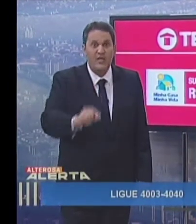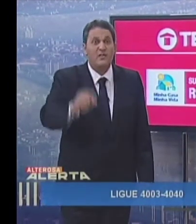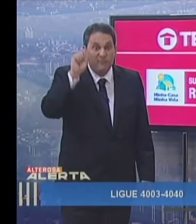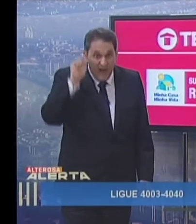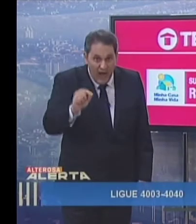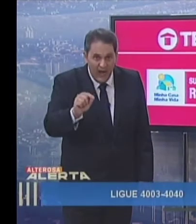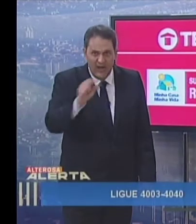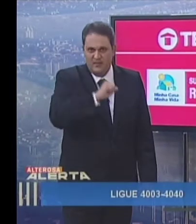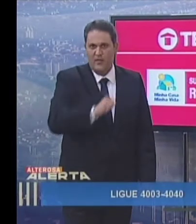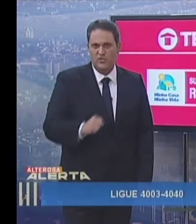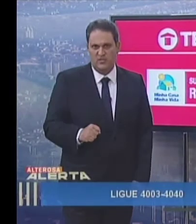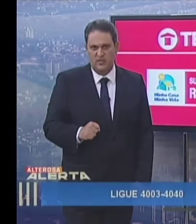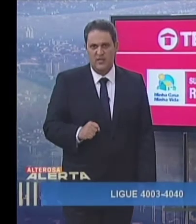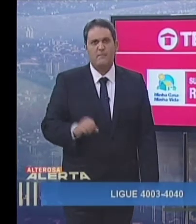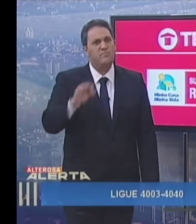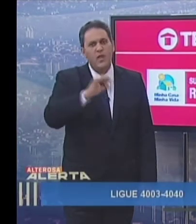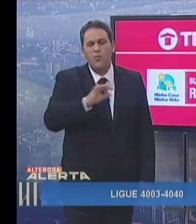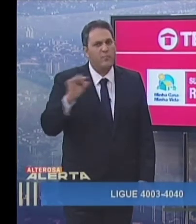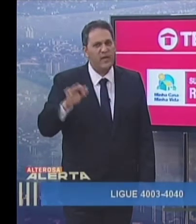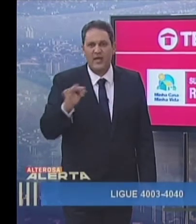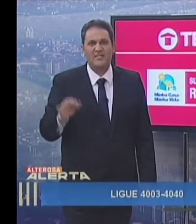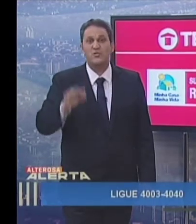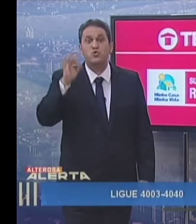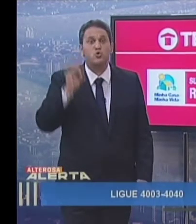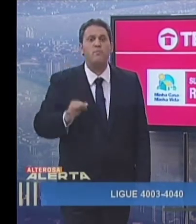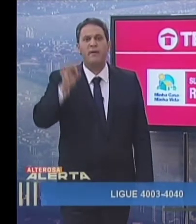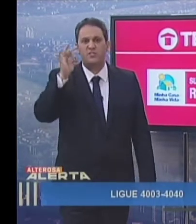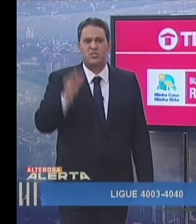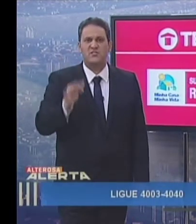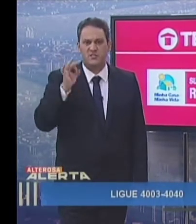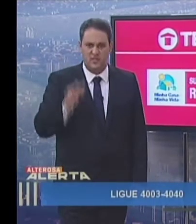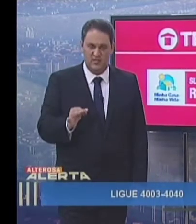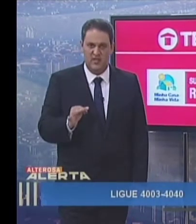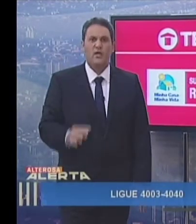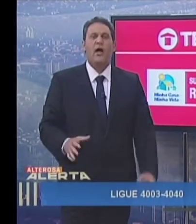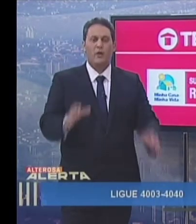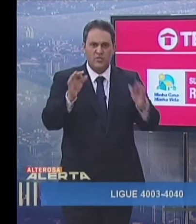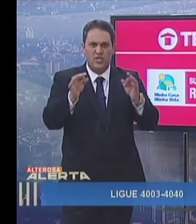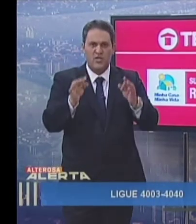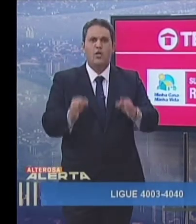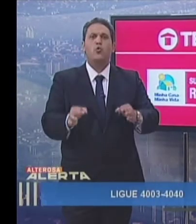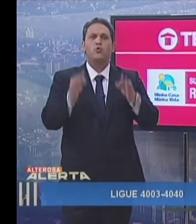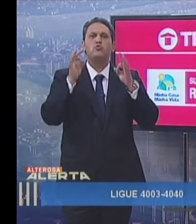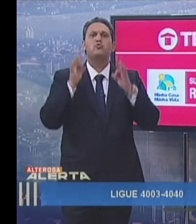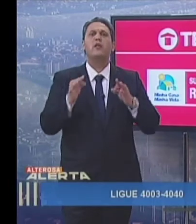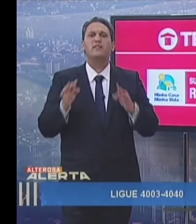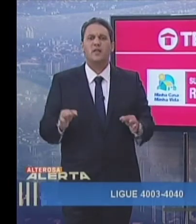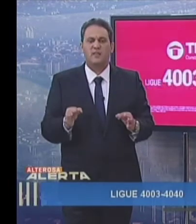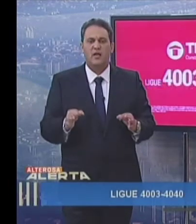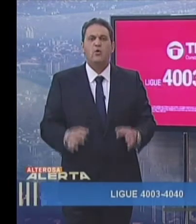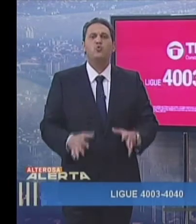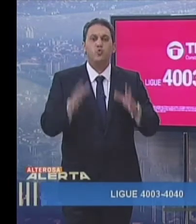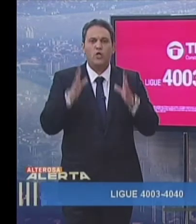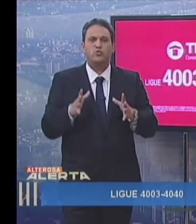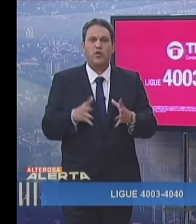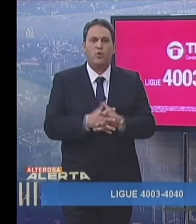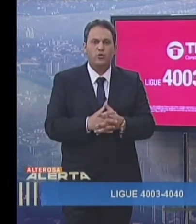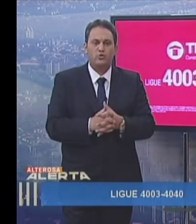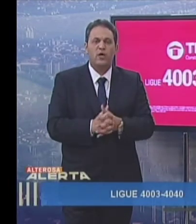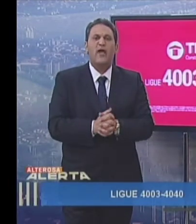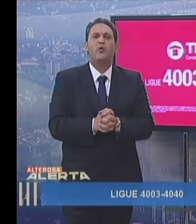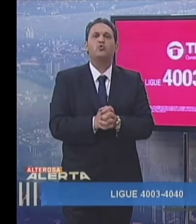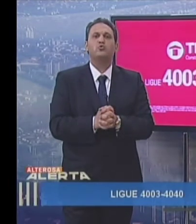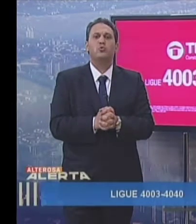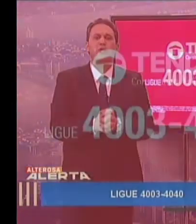ligue e vá até a loja tenda. Não perca essa super chance tenda. Anote aí construtora tenda o nosso